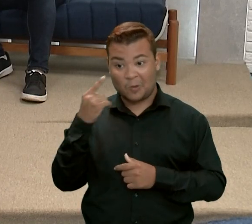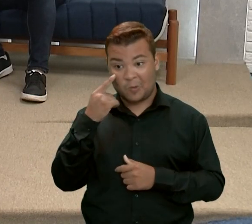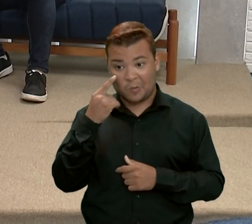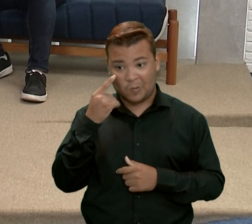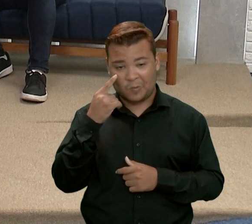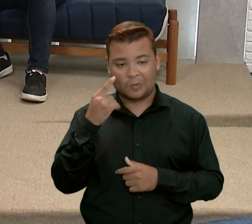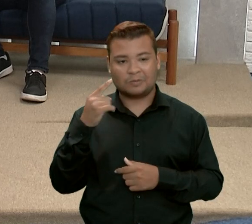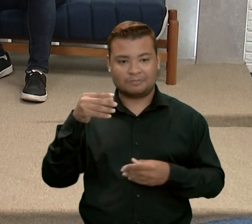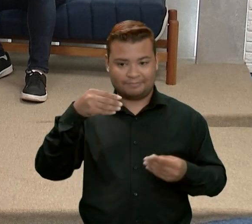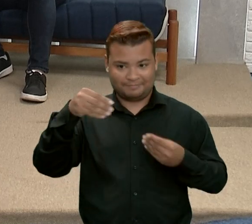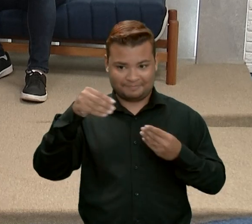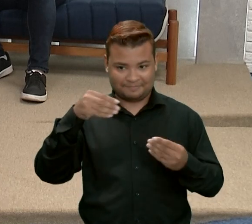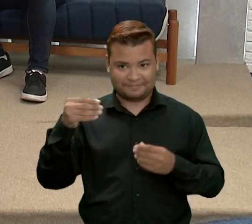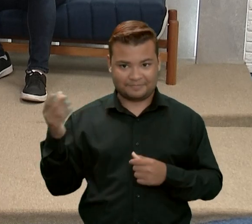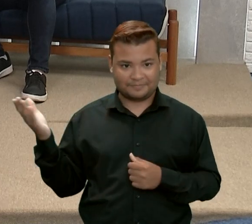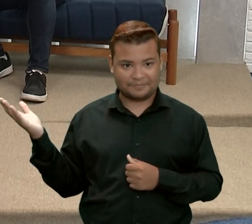então,